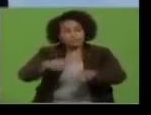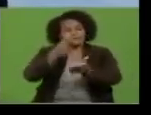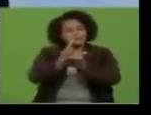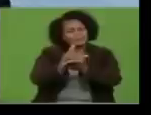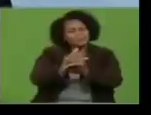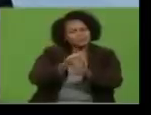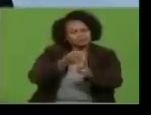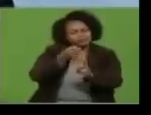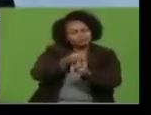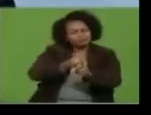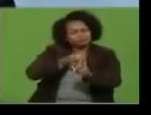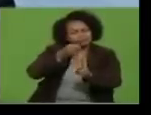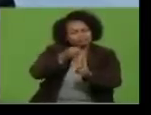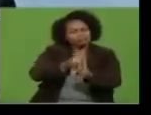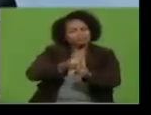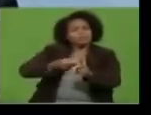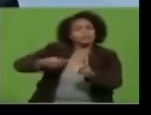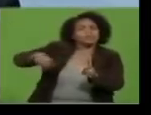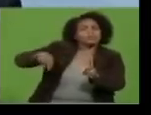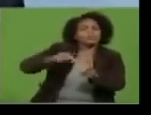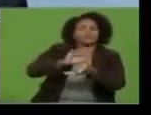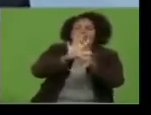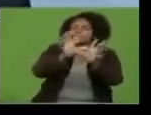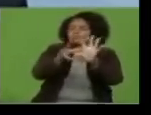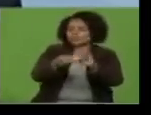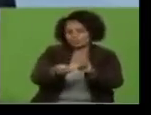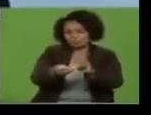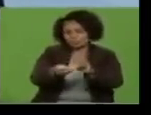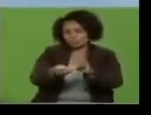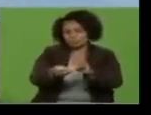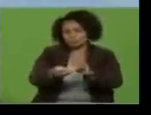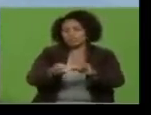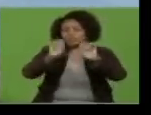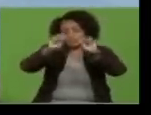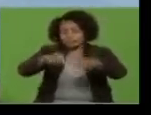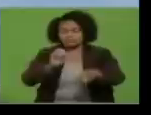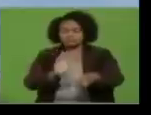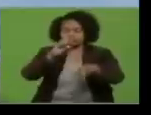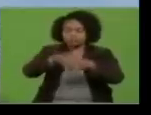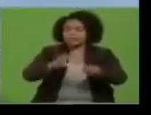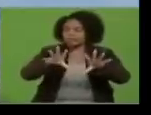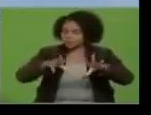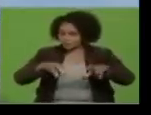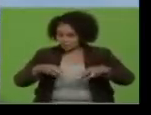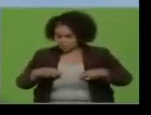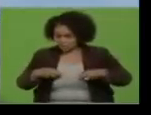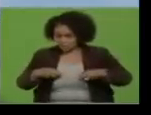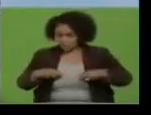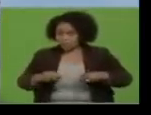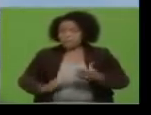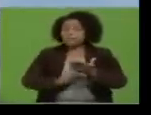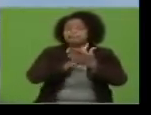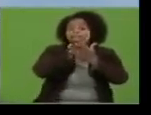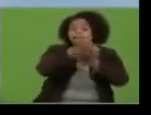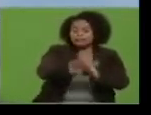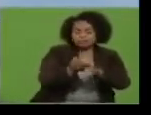sacrifício. Esse sacrifício inclui a aceitação da renúncia temporária de direitos essenciais